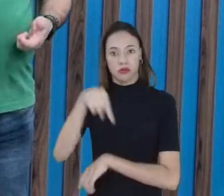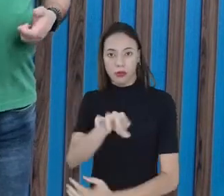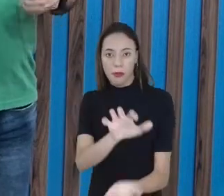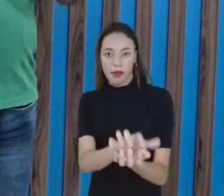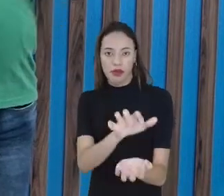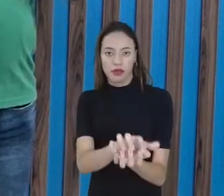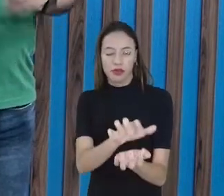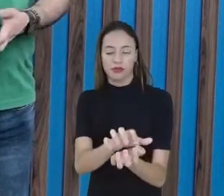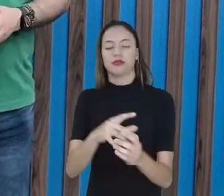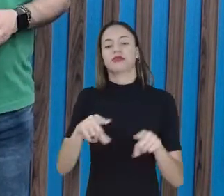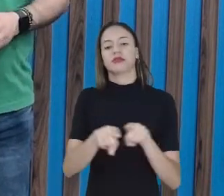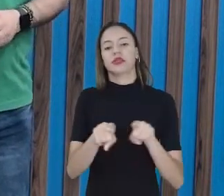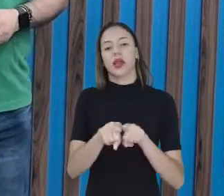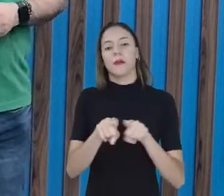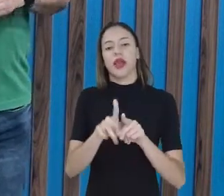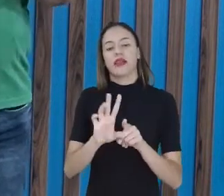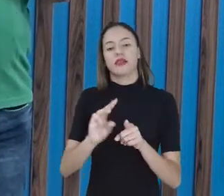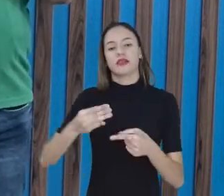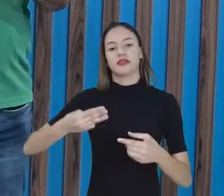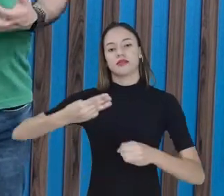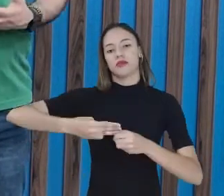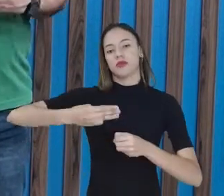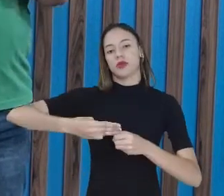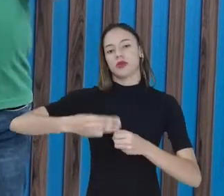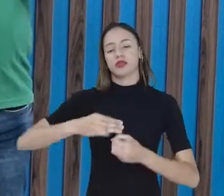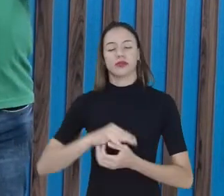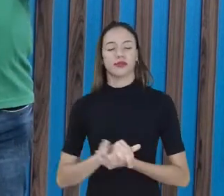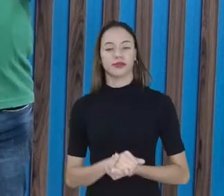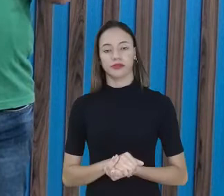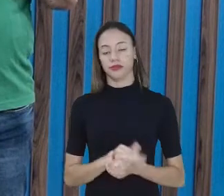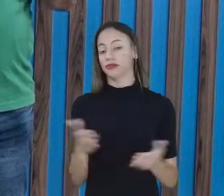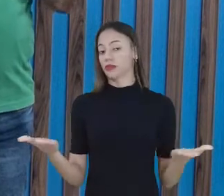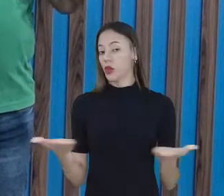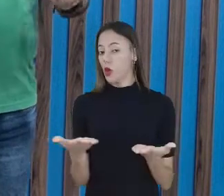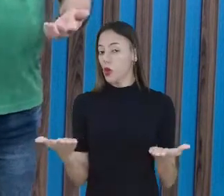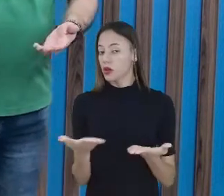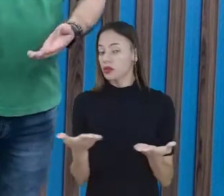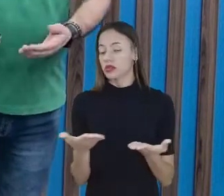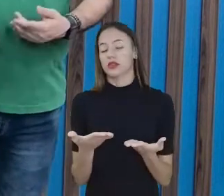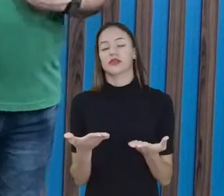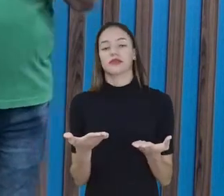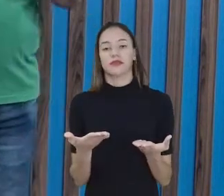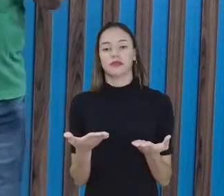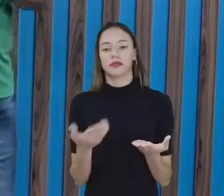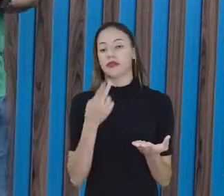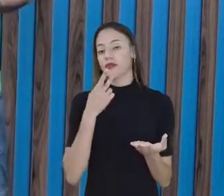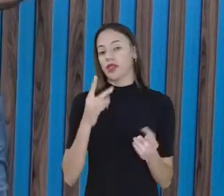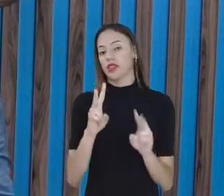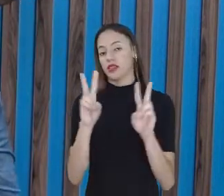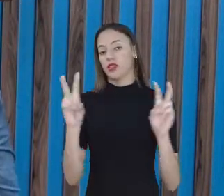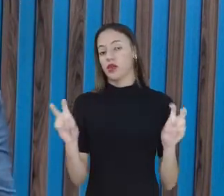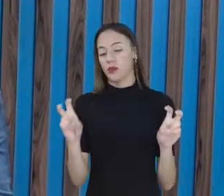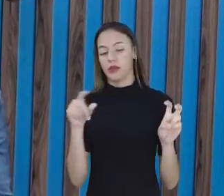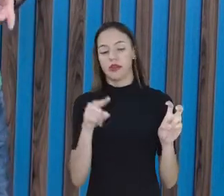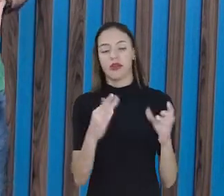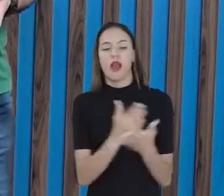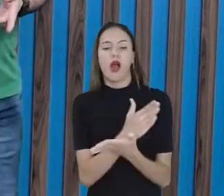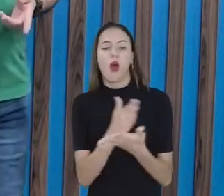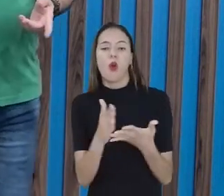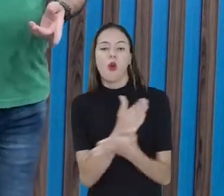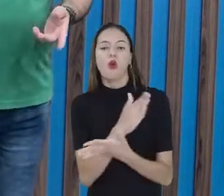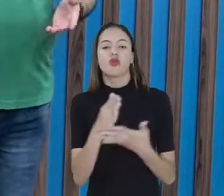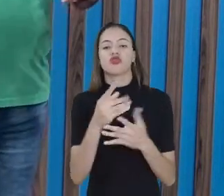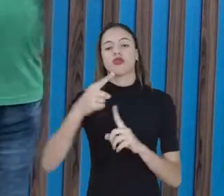Pernambuco, e do nosso município. Então, nesse sentido, hoje nós vamos falar a respeito de algumas formas